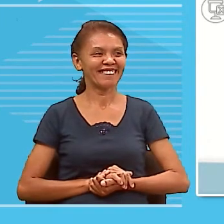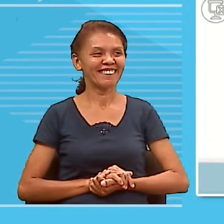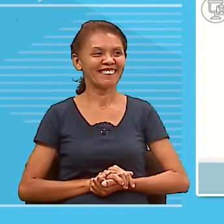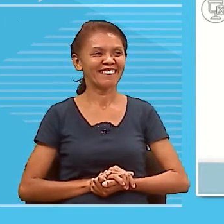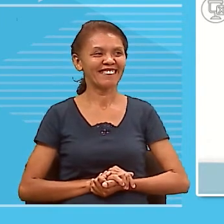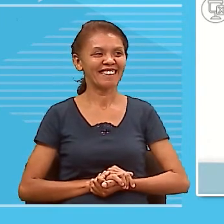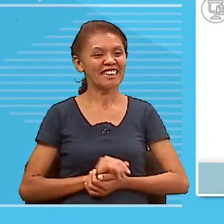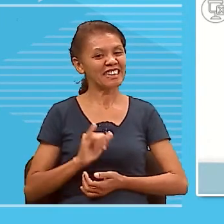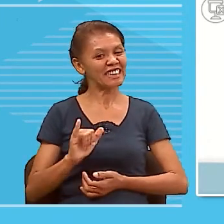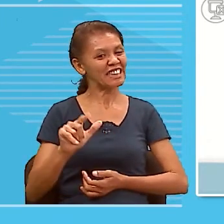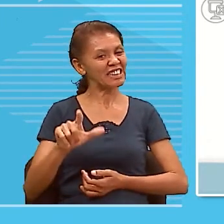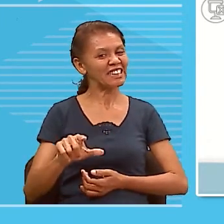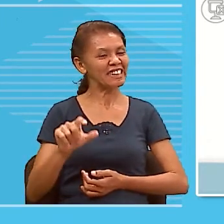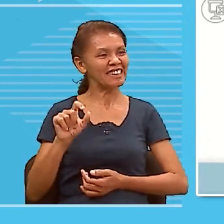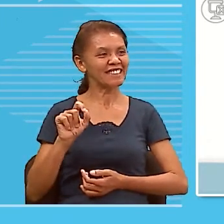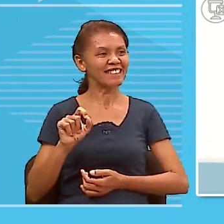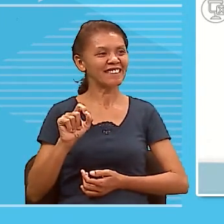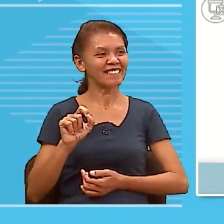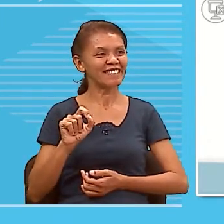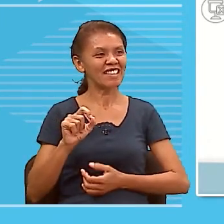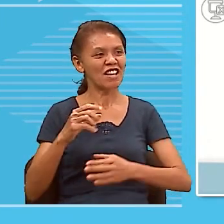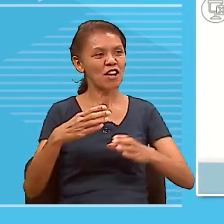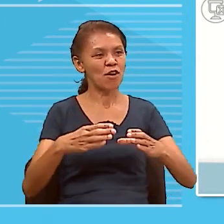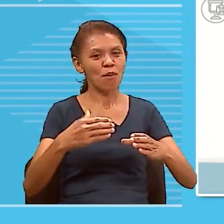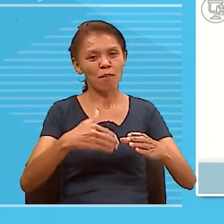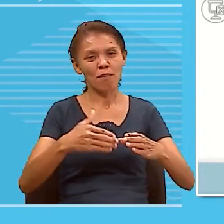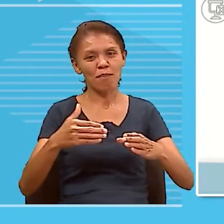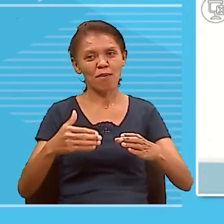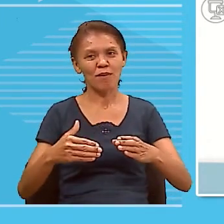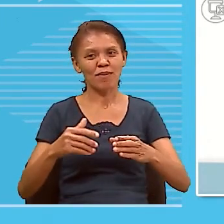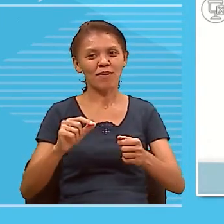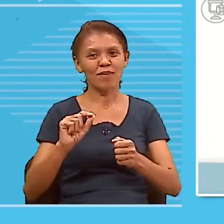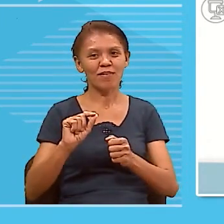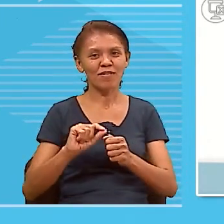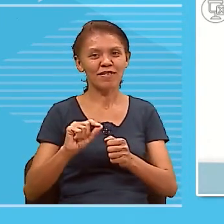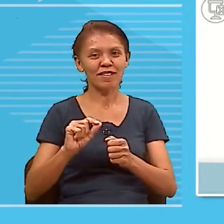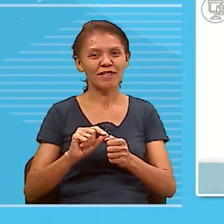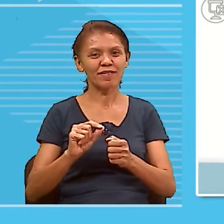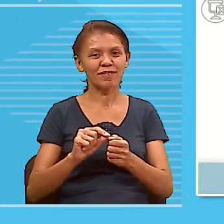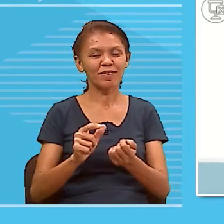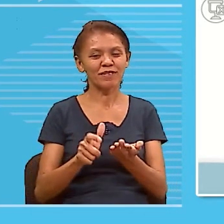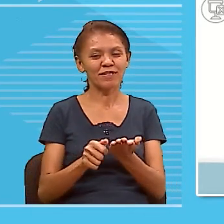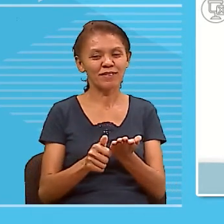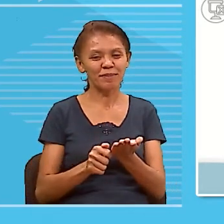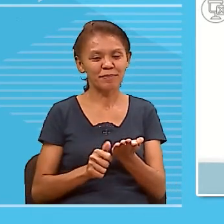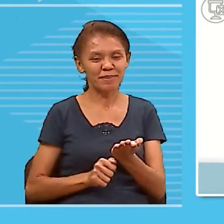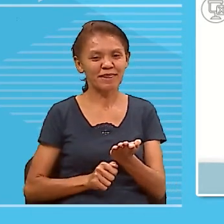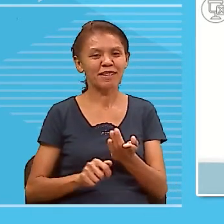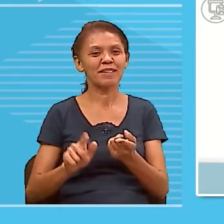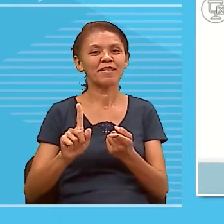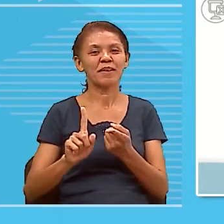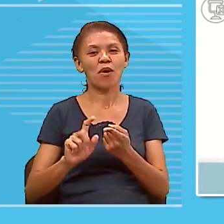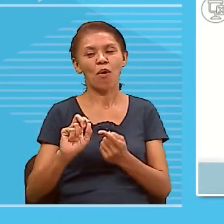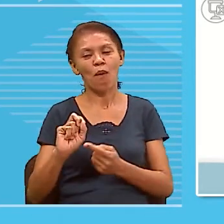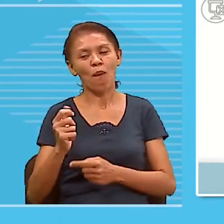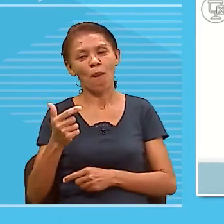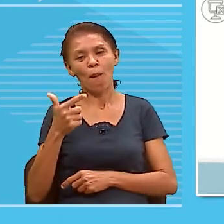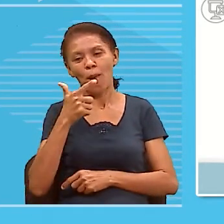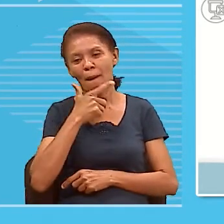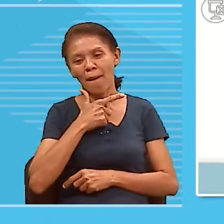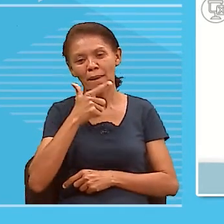se preferirem um bolo de milho Tudo bem de queijo eu envio